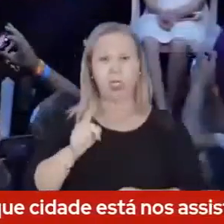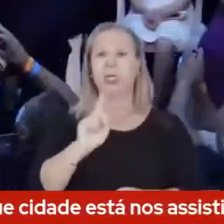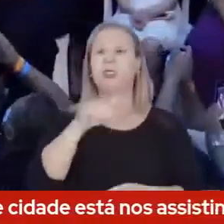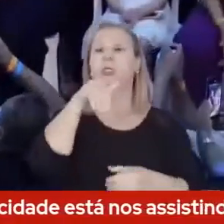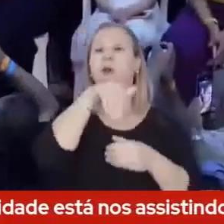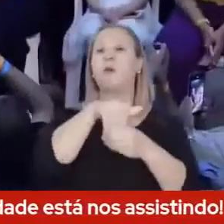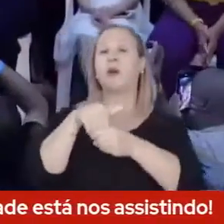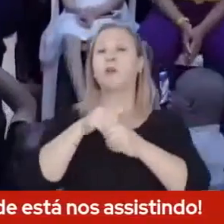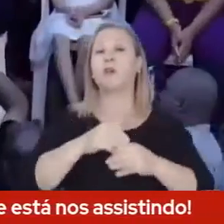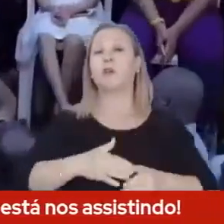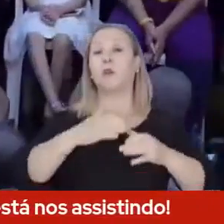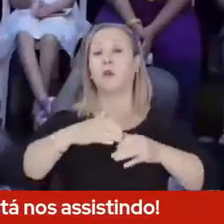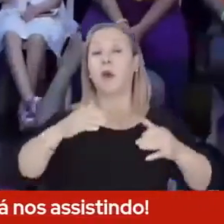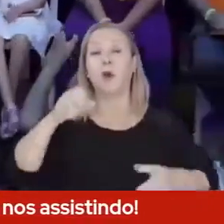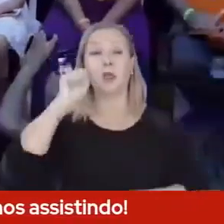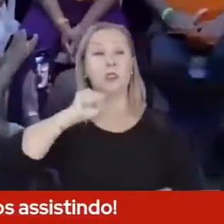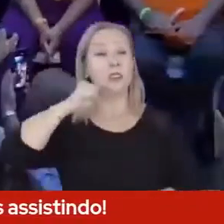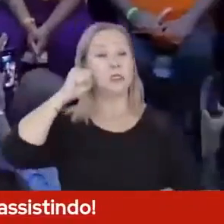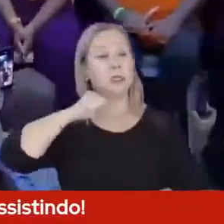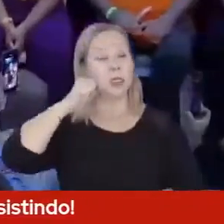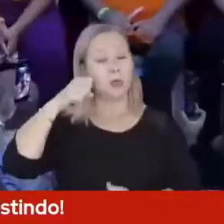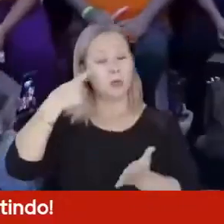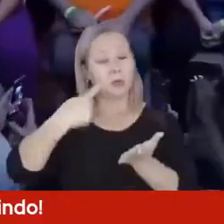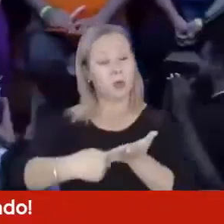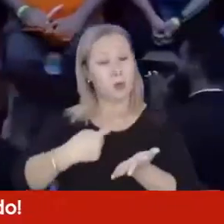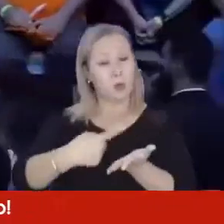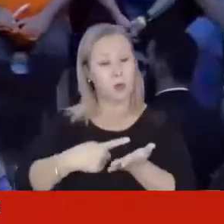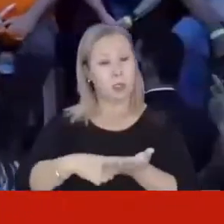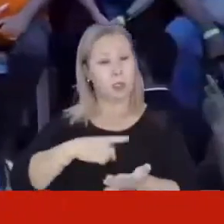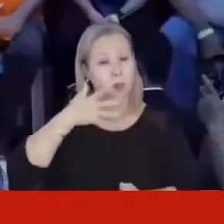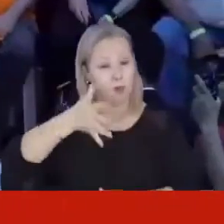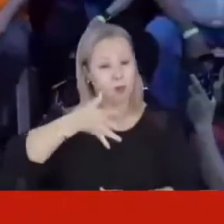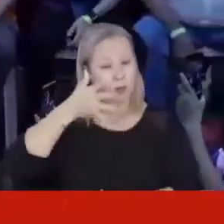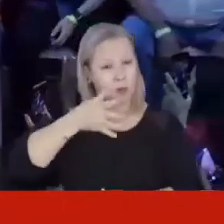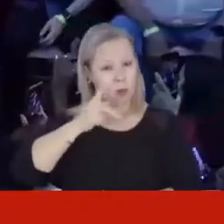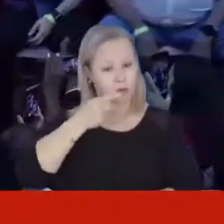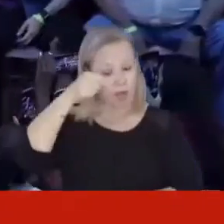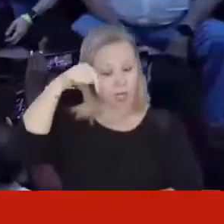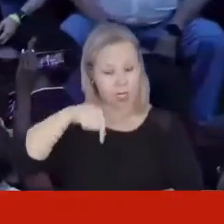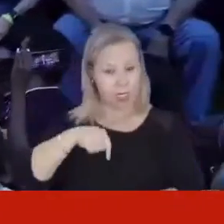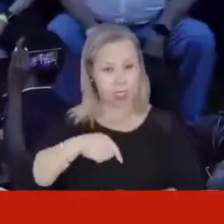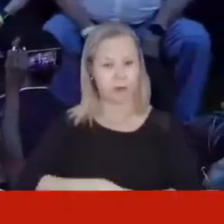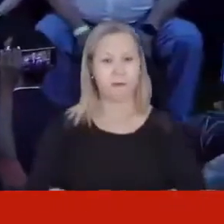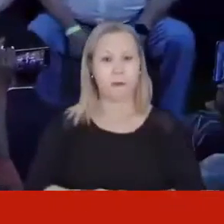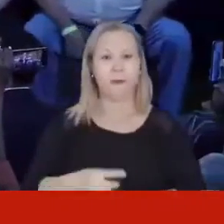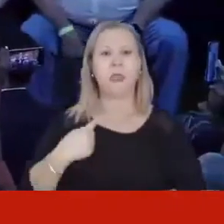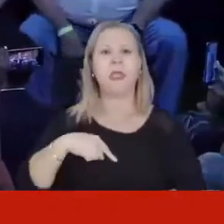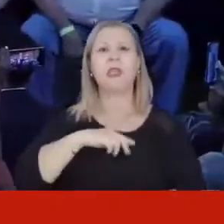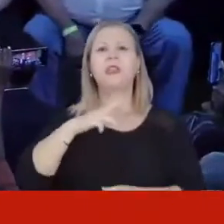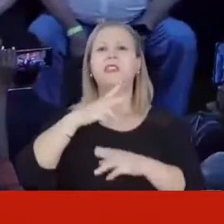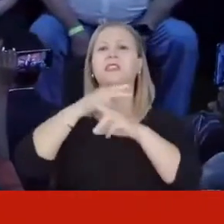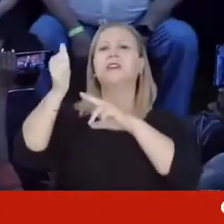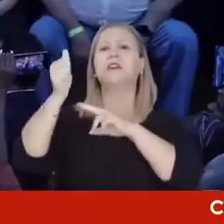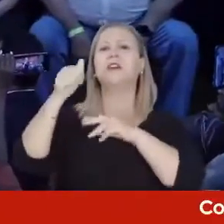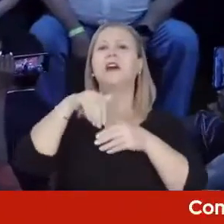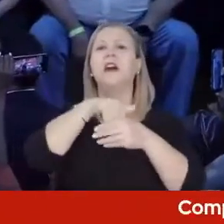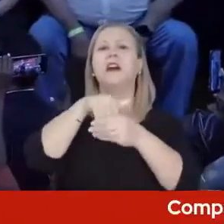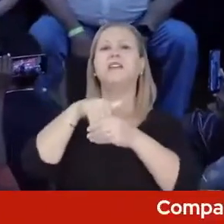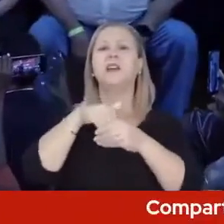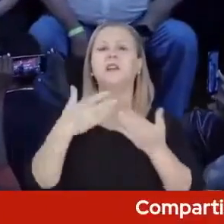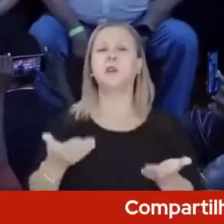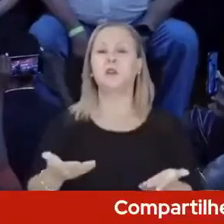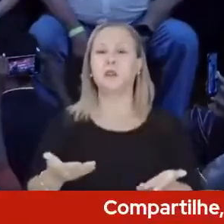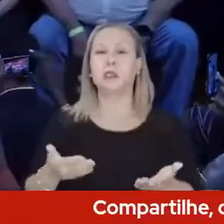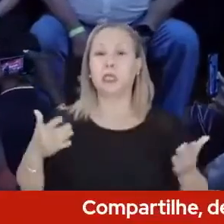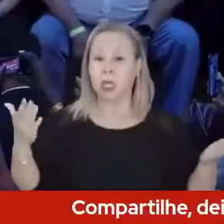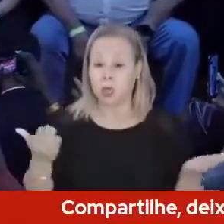de senadores comprometidos com o discurso que está aqui, e a gente ganhar as eleições, e o atual presidente